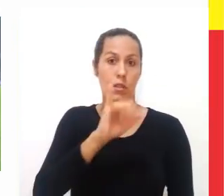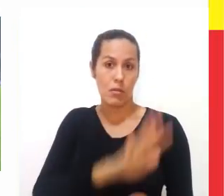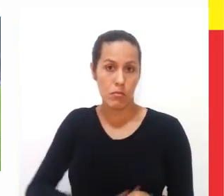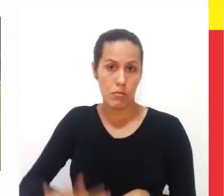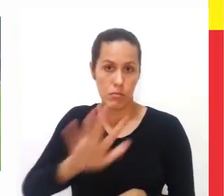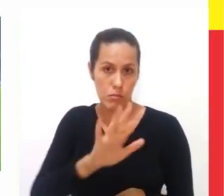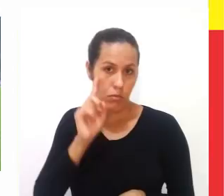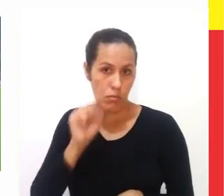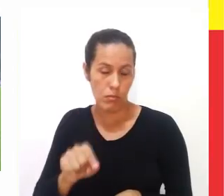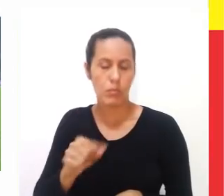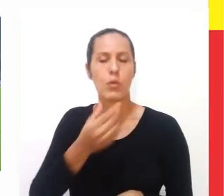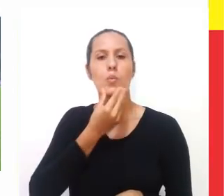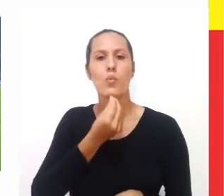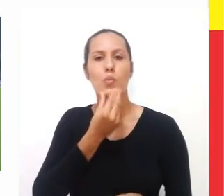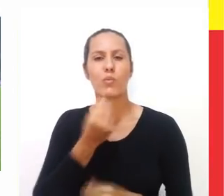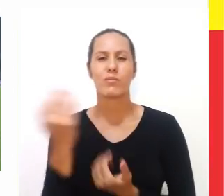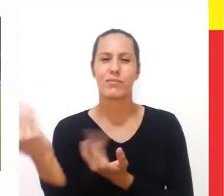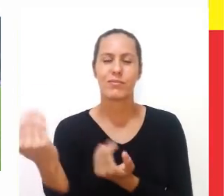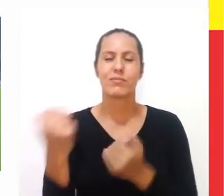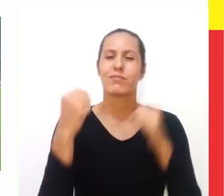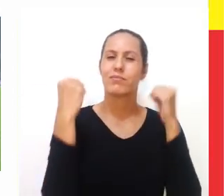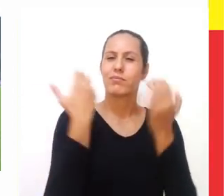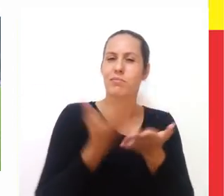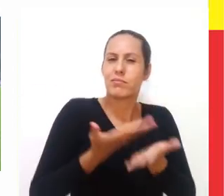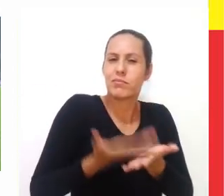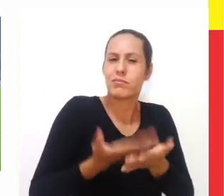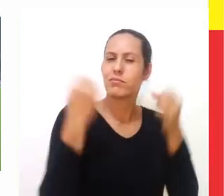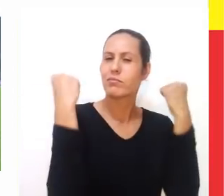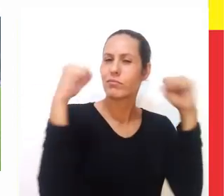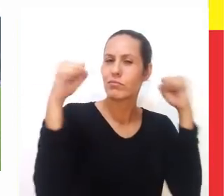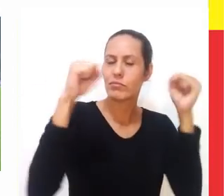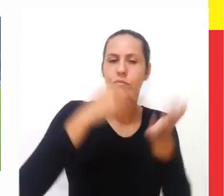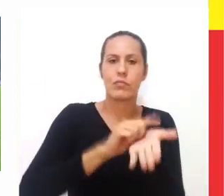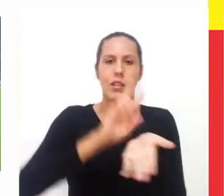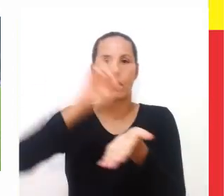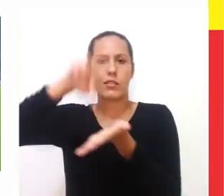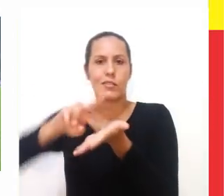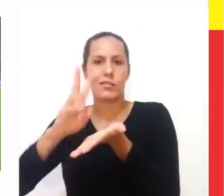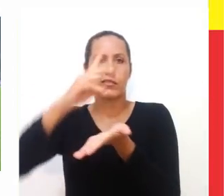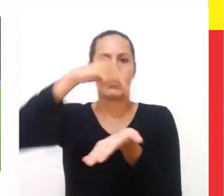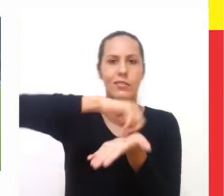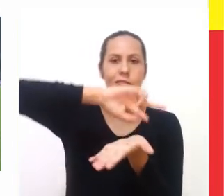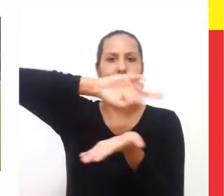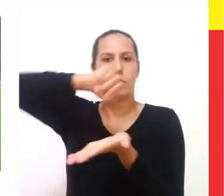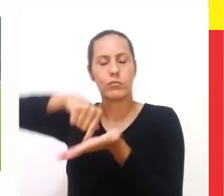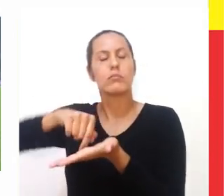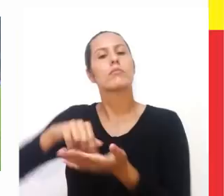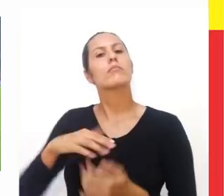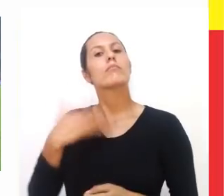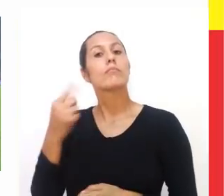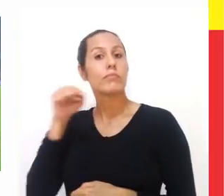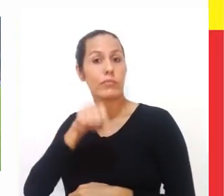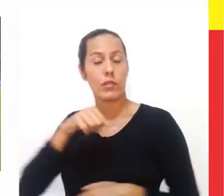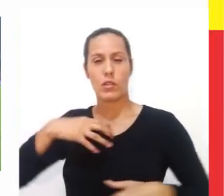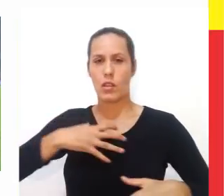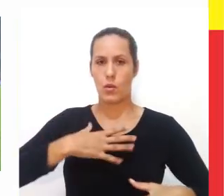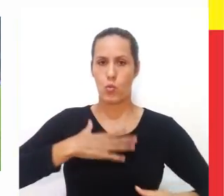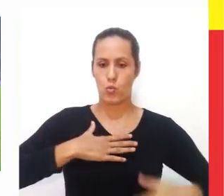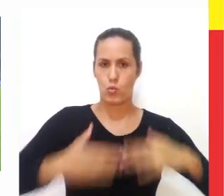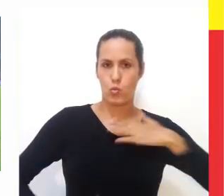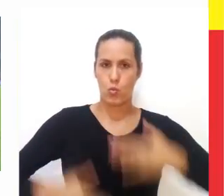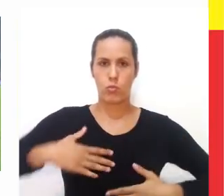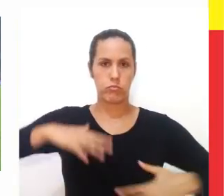nossa primeira imagem, certo? Um jovem se exercitando, né? Na quadra, ele dá vários saltos e durante